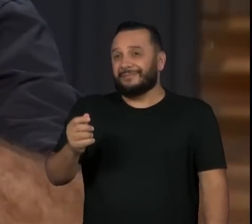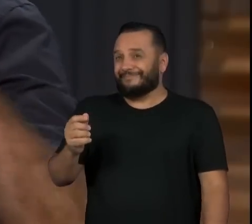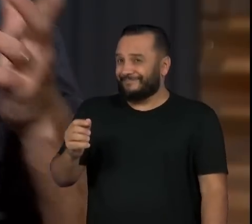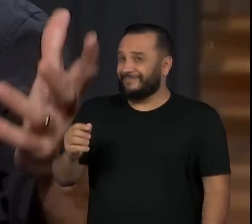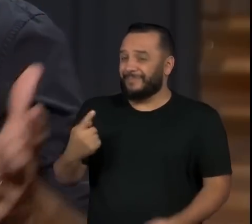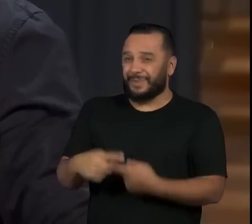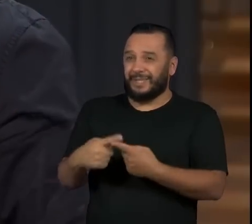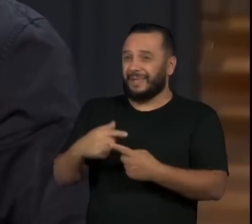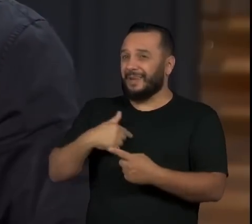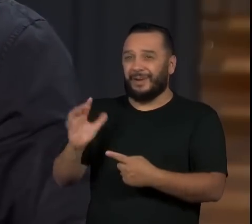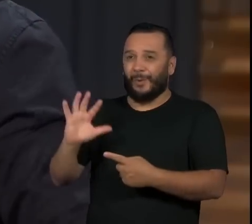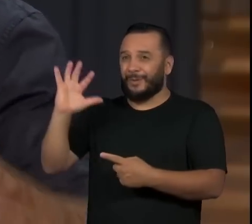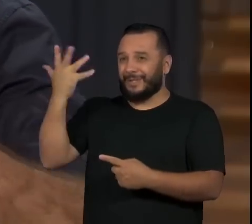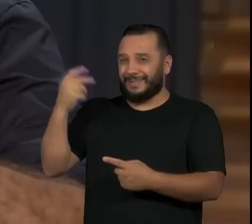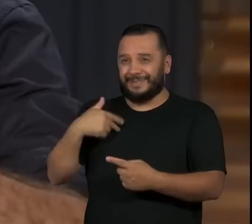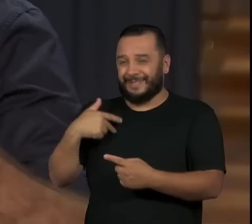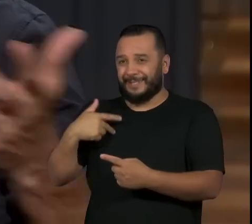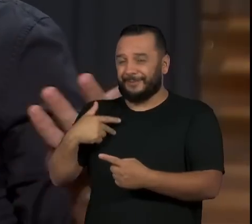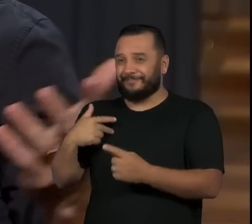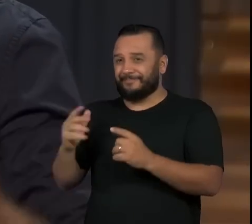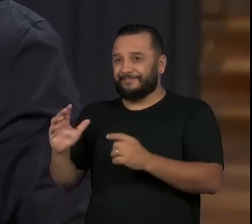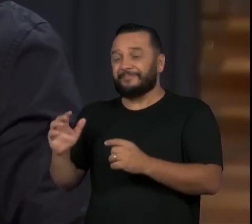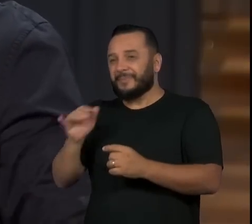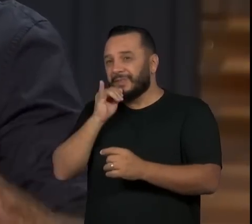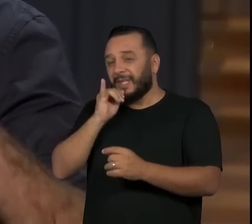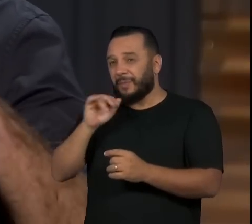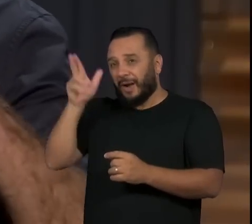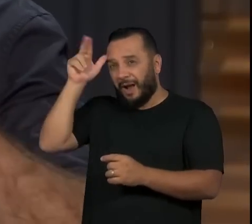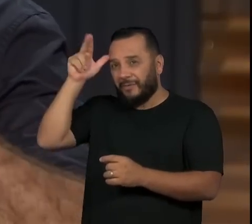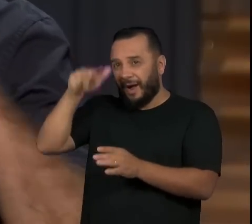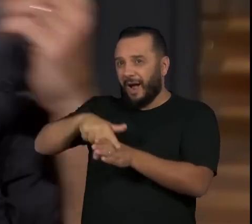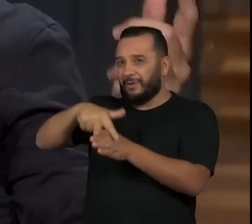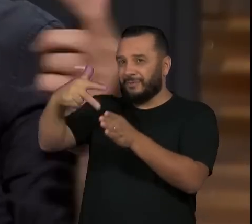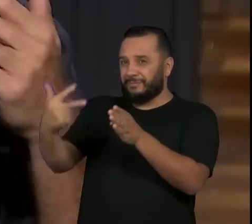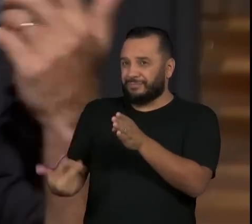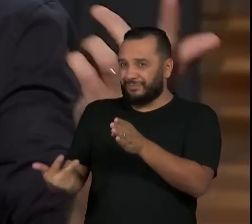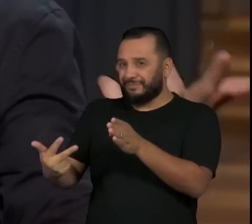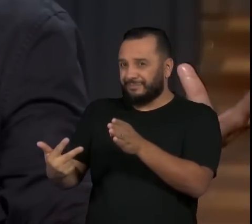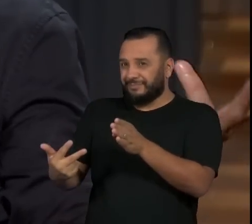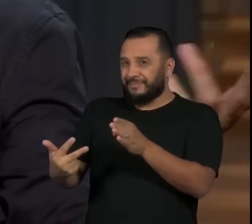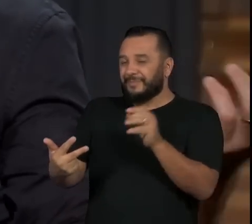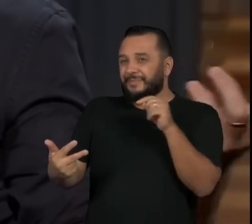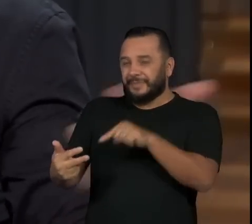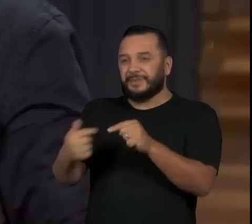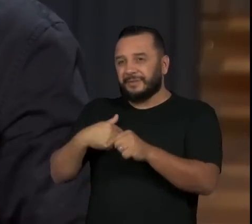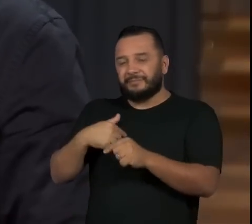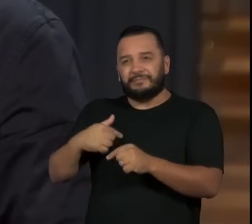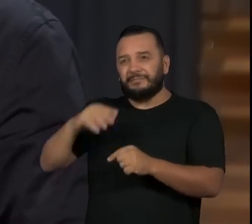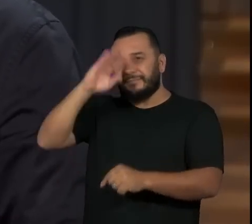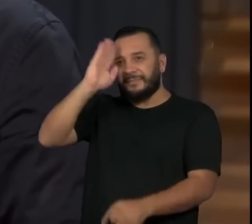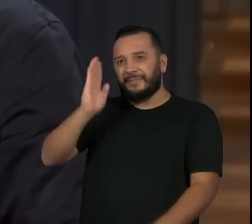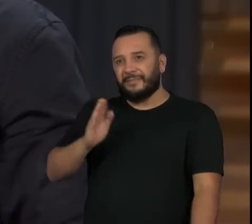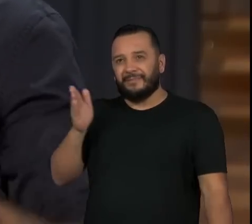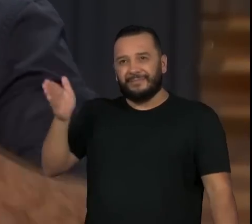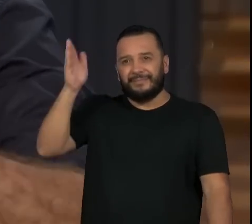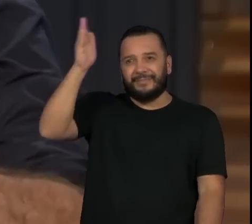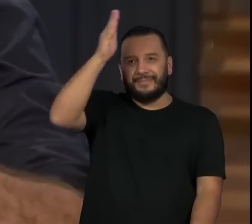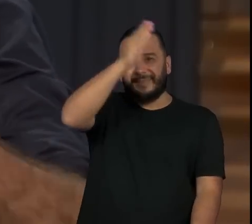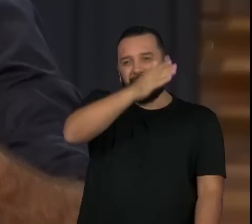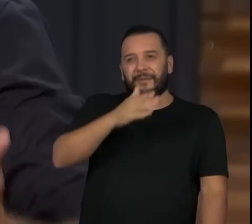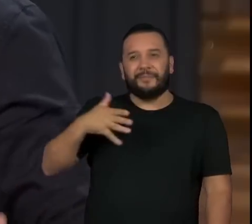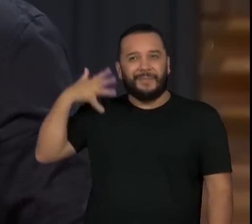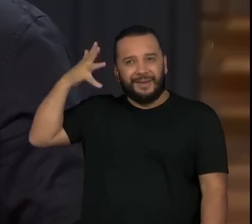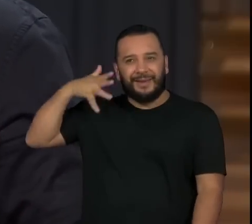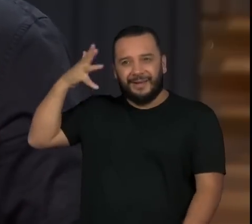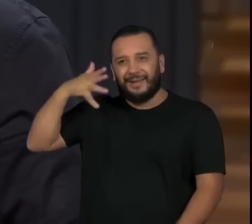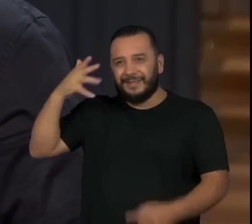aparentemente não correlatos, que foram o tombo do cavalo, a gente falou, eu comecei a viajar o Brasil para dar palestra sobre não violência, comecei a